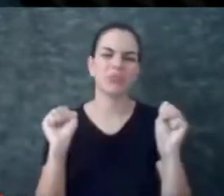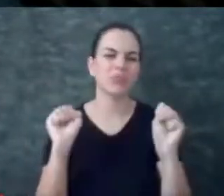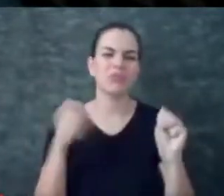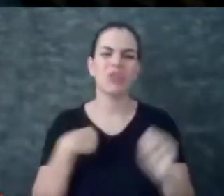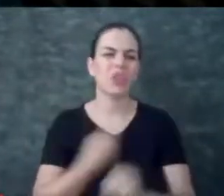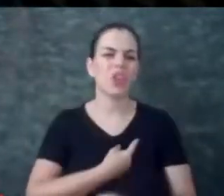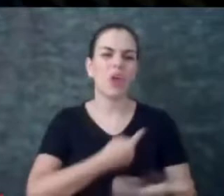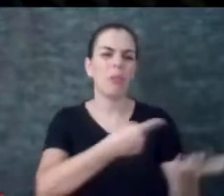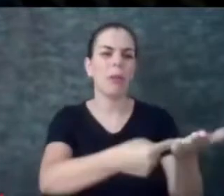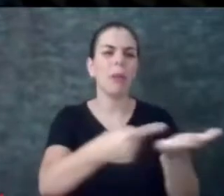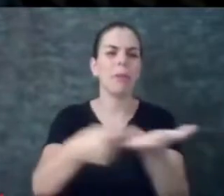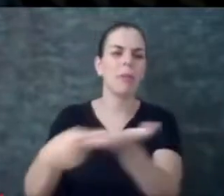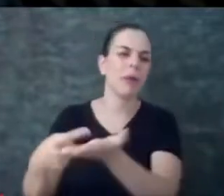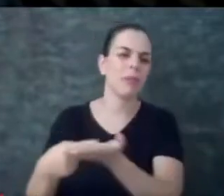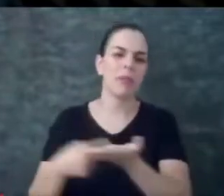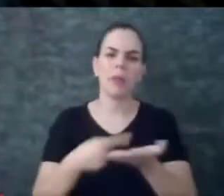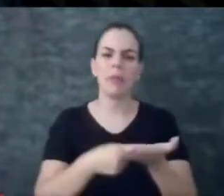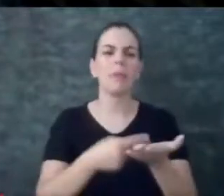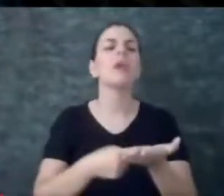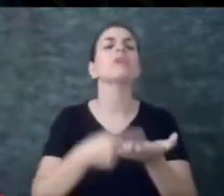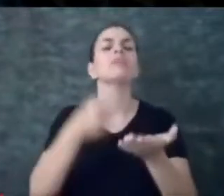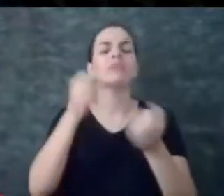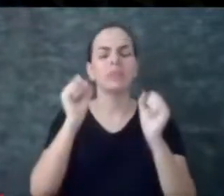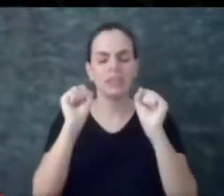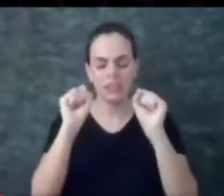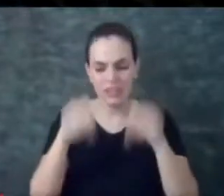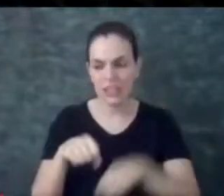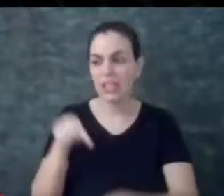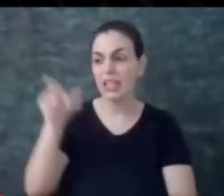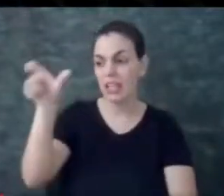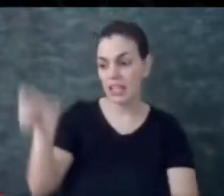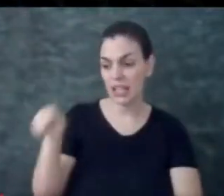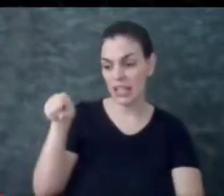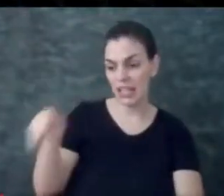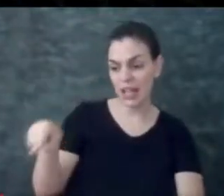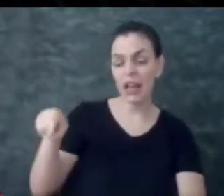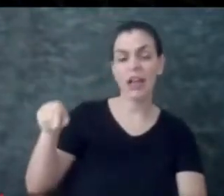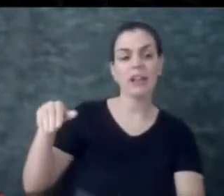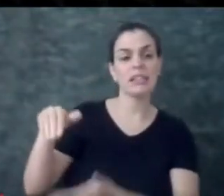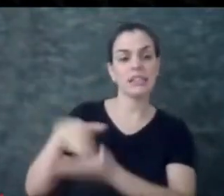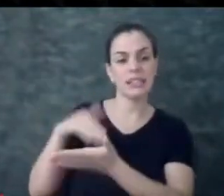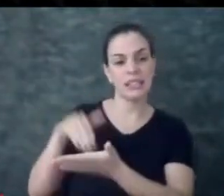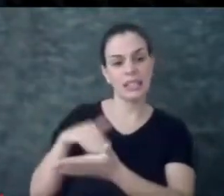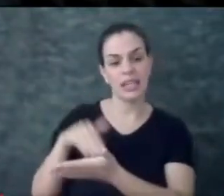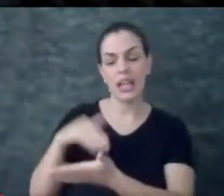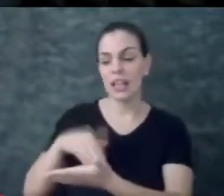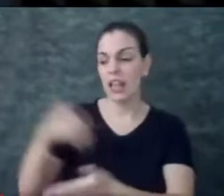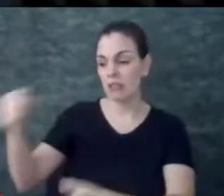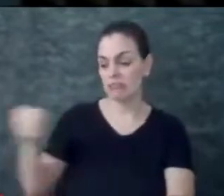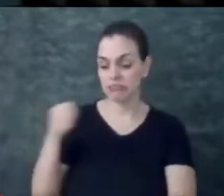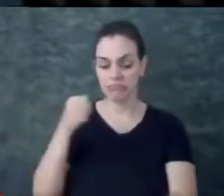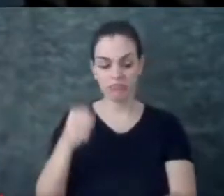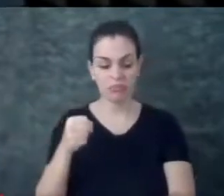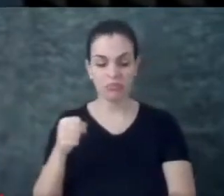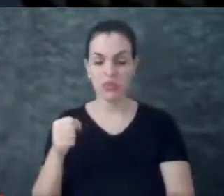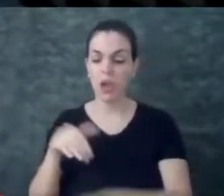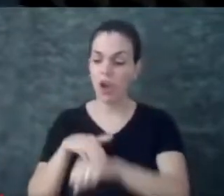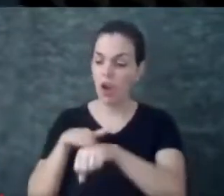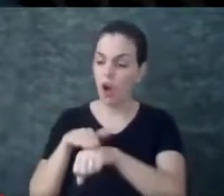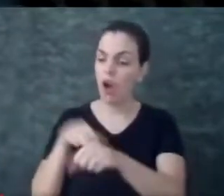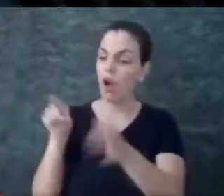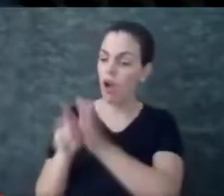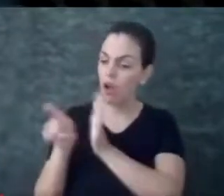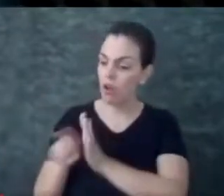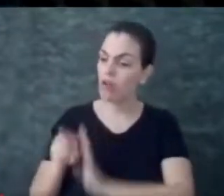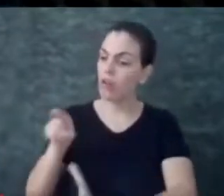de todos nós que que é secretária de saúde tem de vir essa semana conversar conosco tem que responder às minhas perguntas e de outros